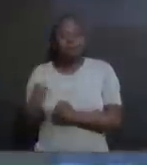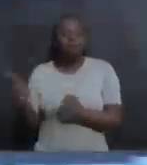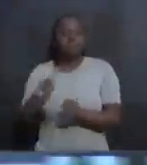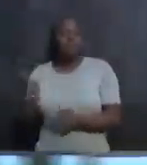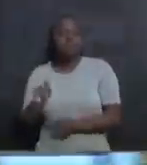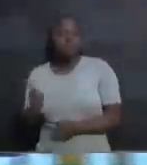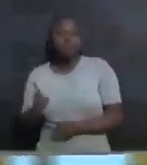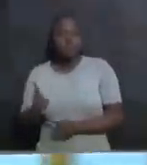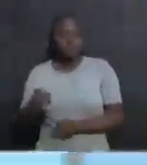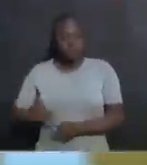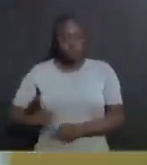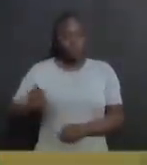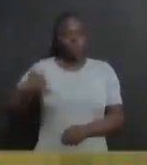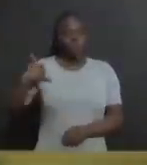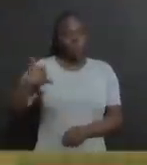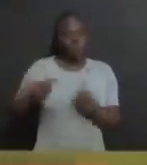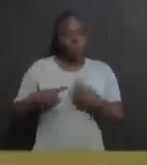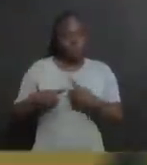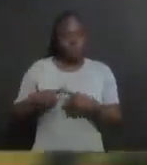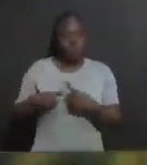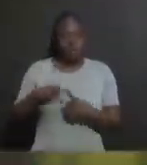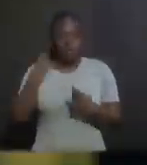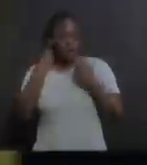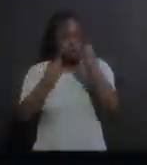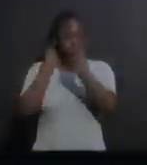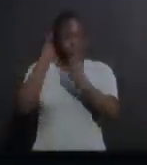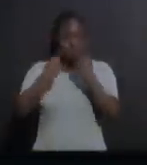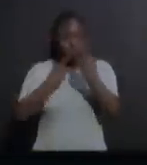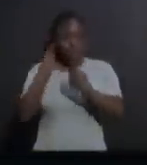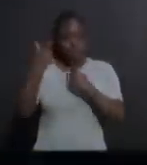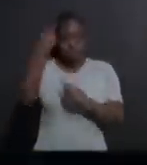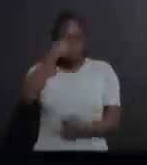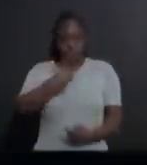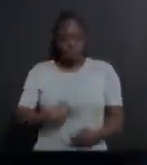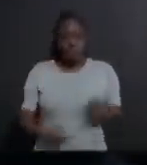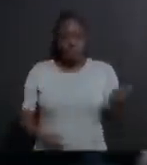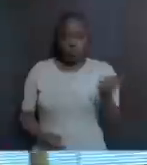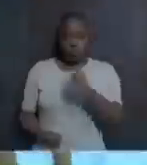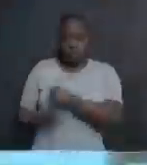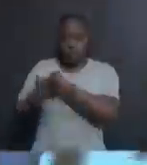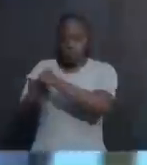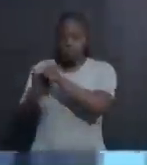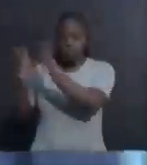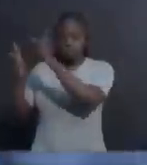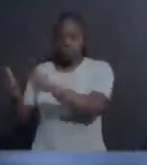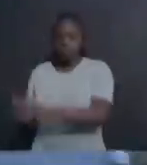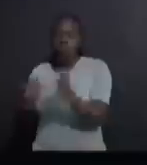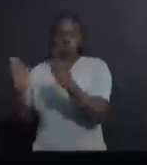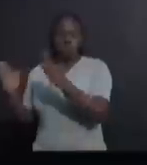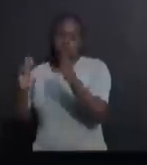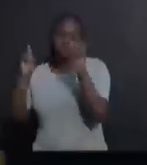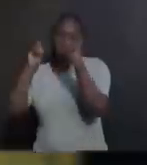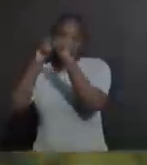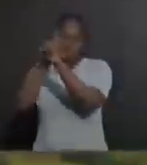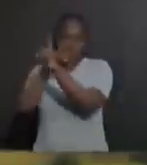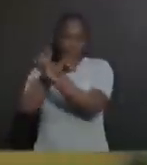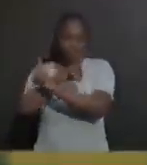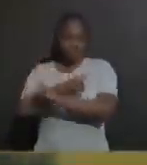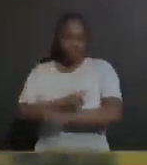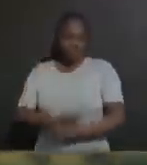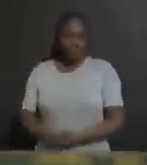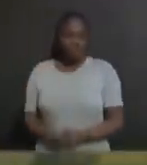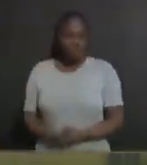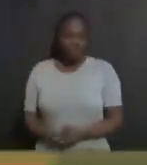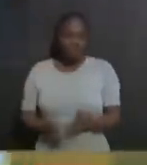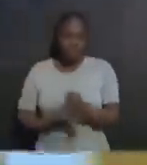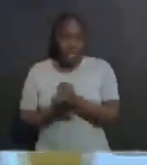cala o profeta. Por quê? Porque ele está mais preocupado com a reputação dele do que em tirar alguém daquela situação difícil e levar para uma outra situação. A